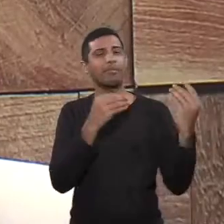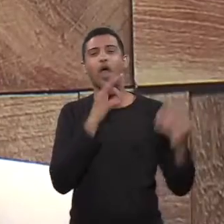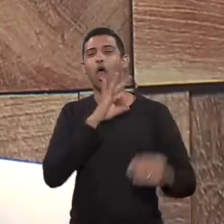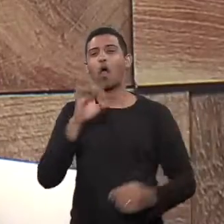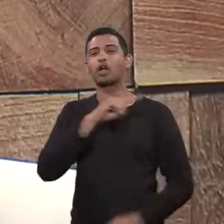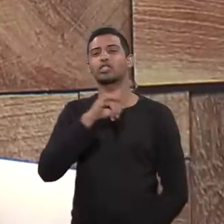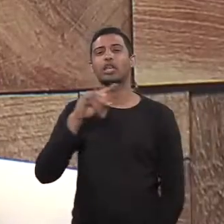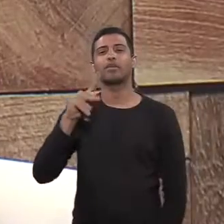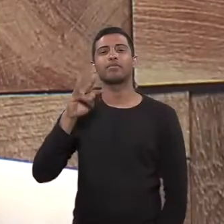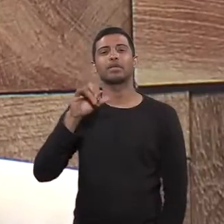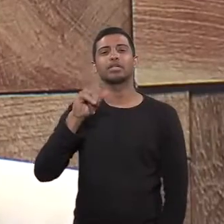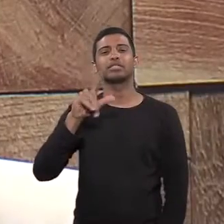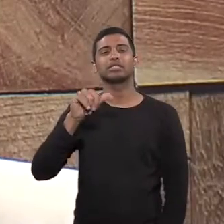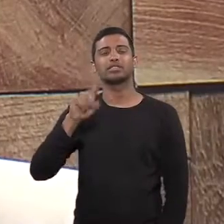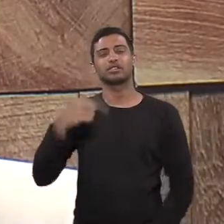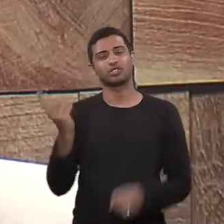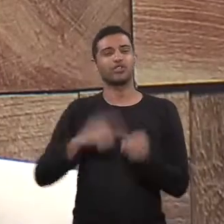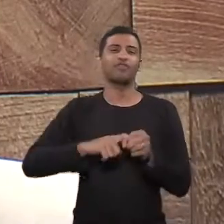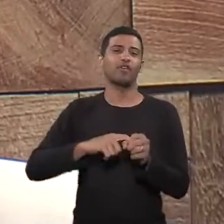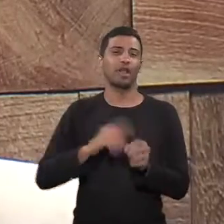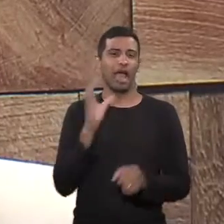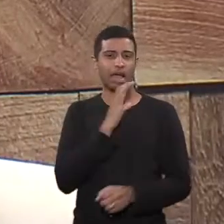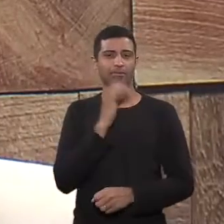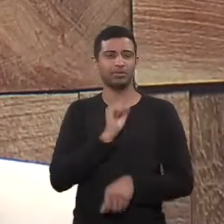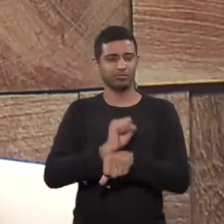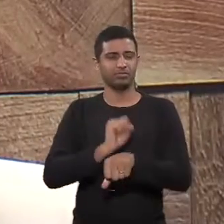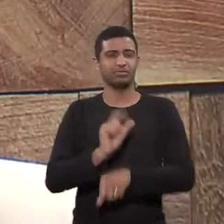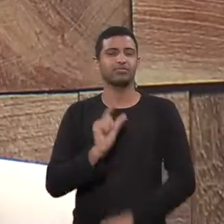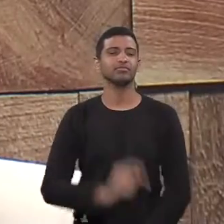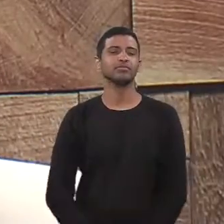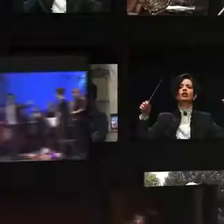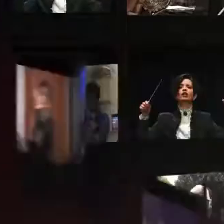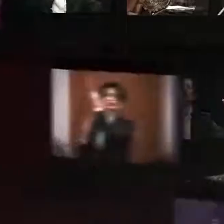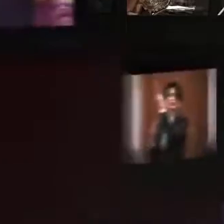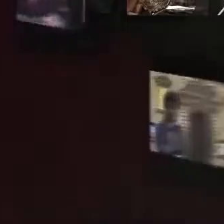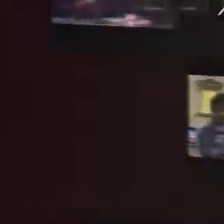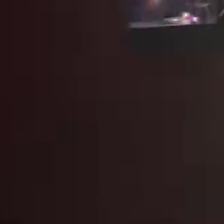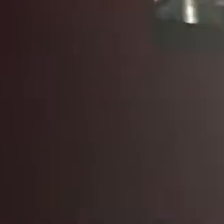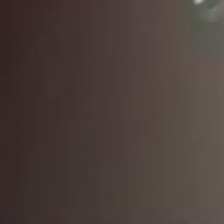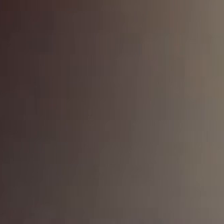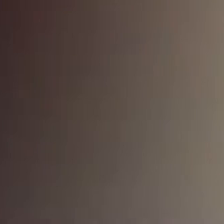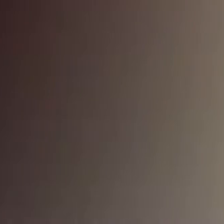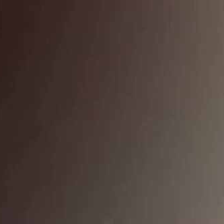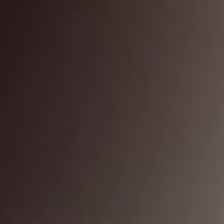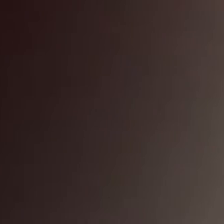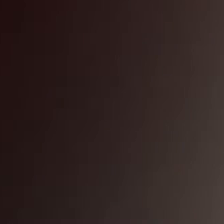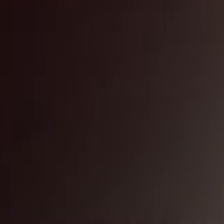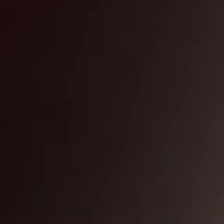maravilhoso com a Priscila Bonfim e a gente volta já já. Não sai daí não, que é rapidinho.